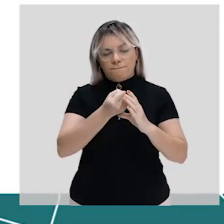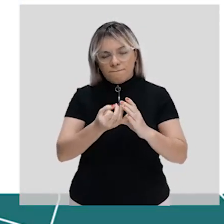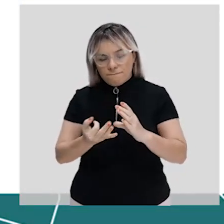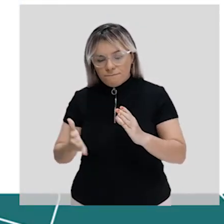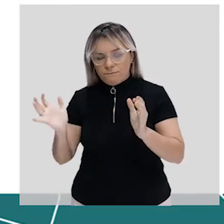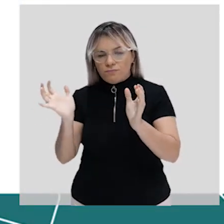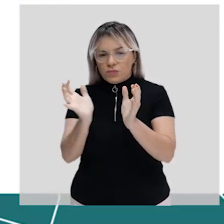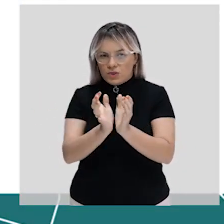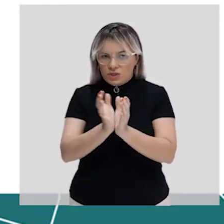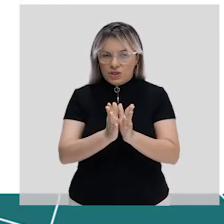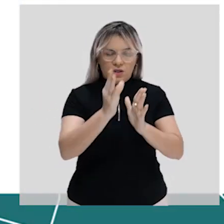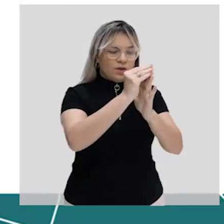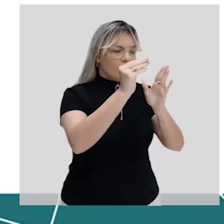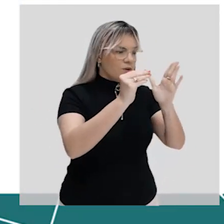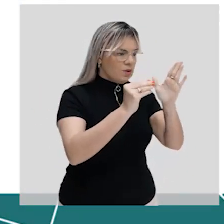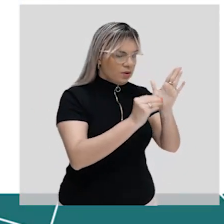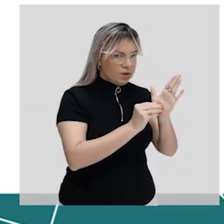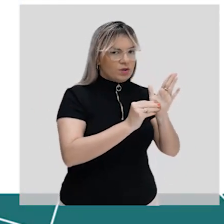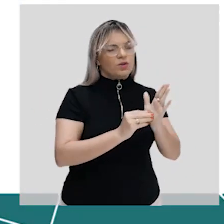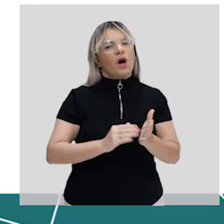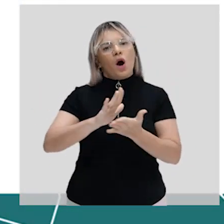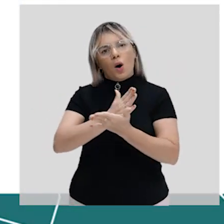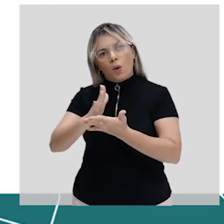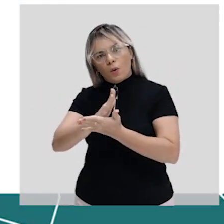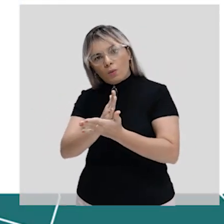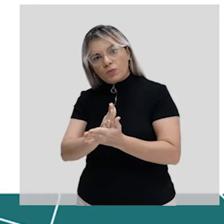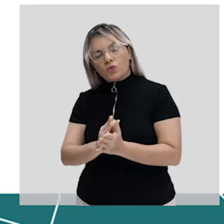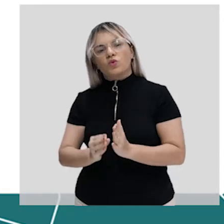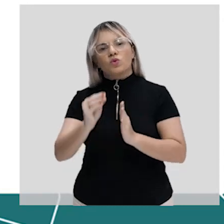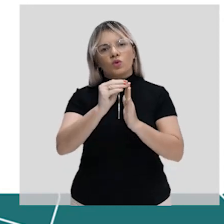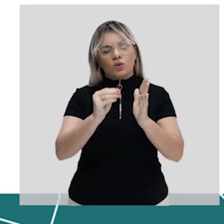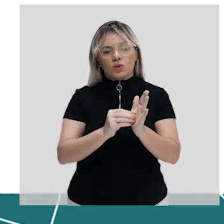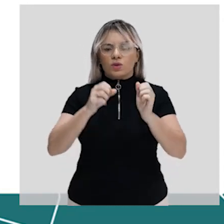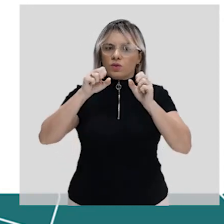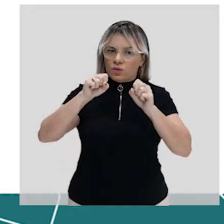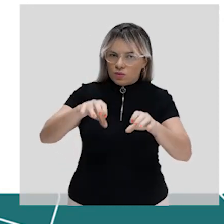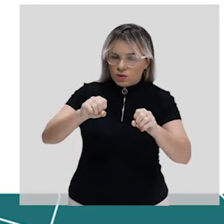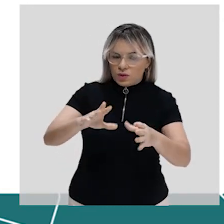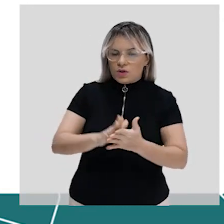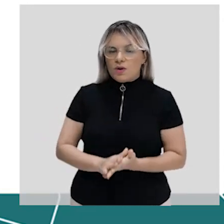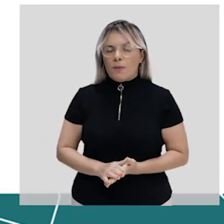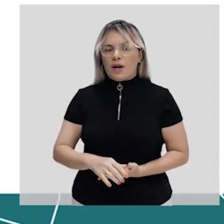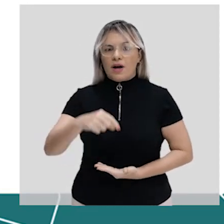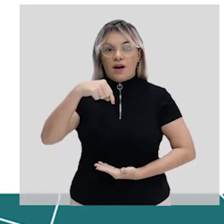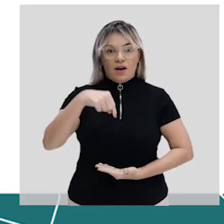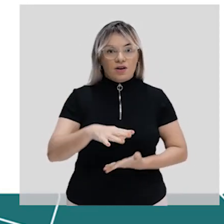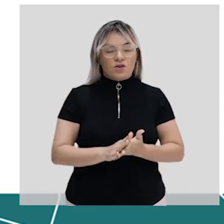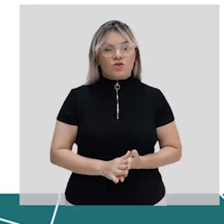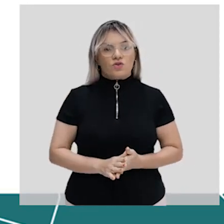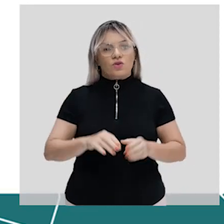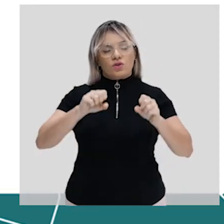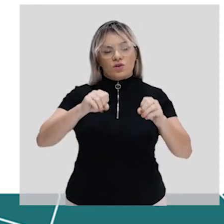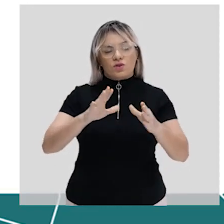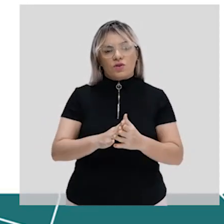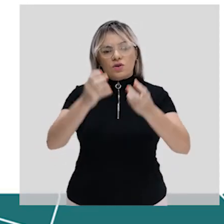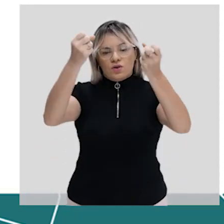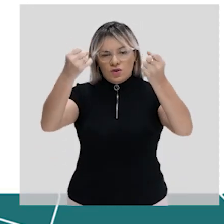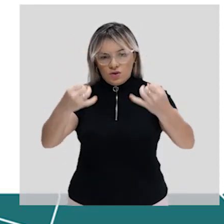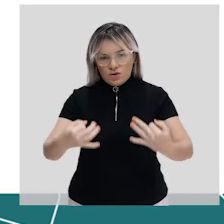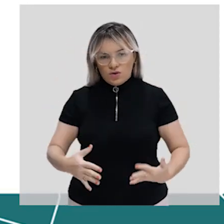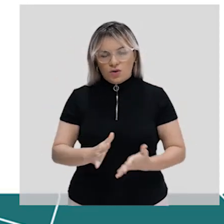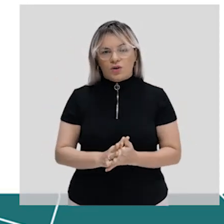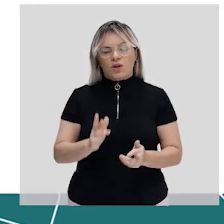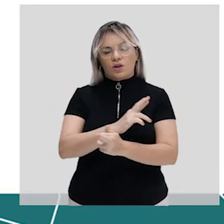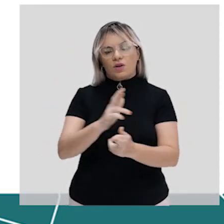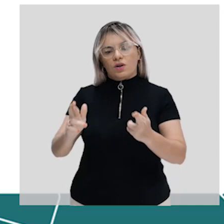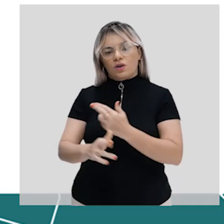assunto a gente já vem trabalhando ao longo de algumas aulas, tá? E para esta nossa aula, nós falaremos especificamente a respeito do